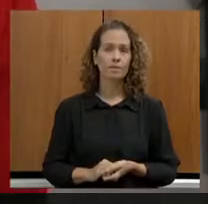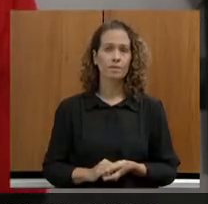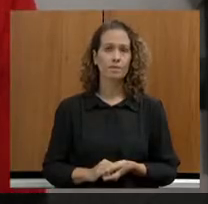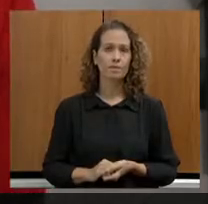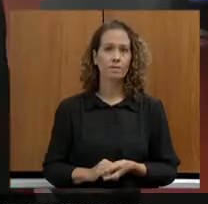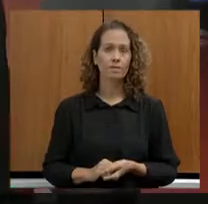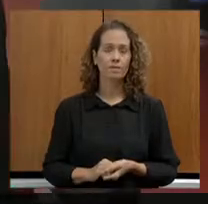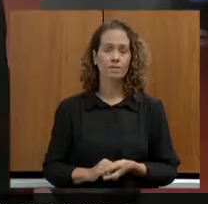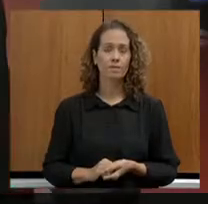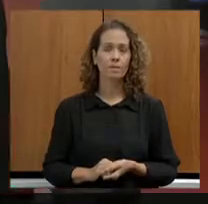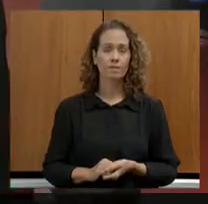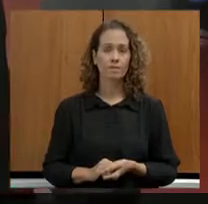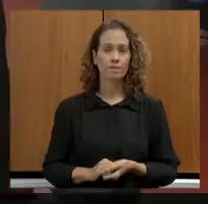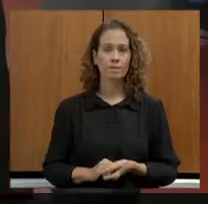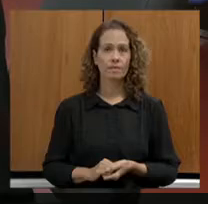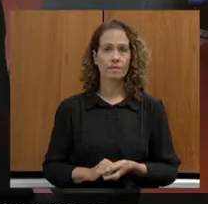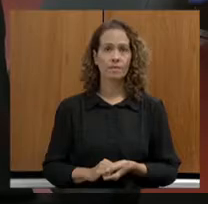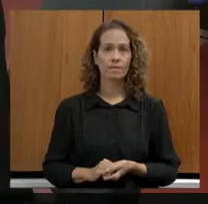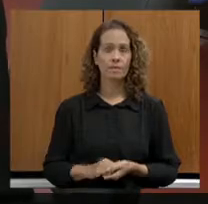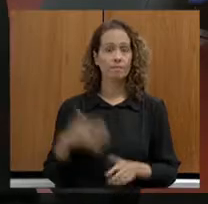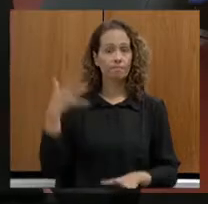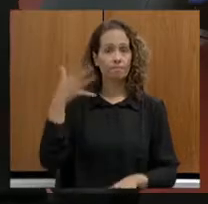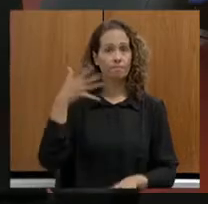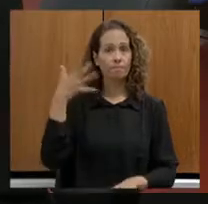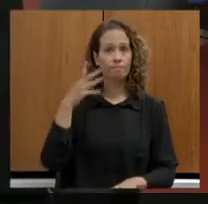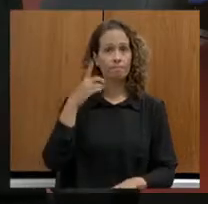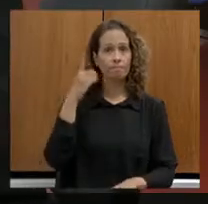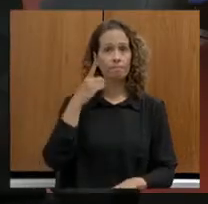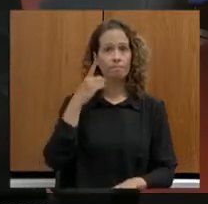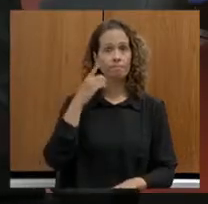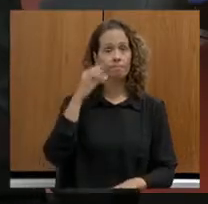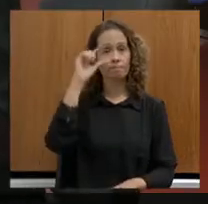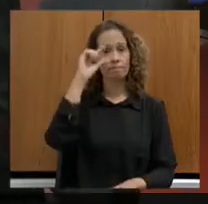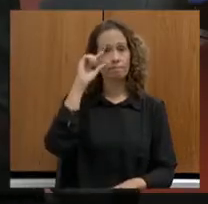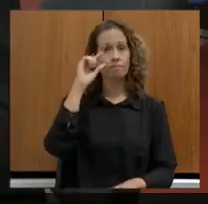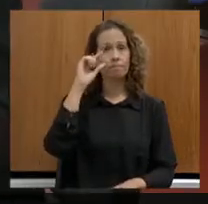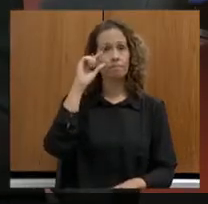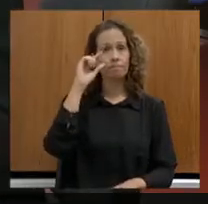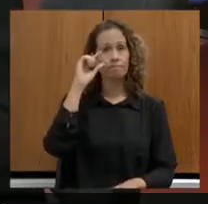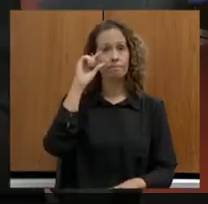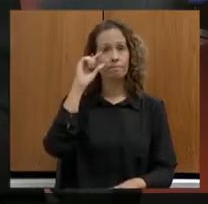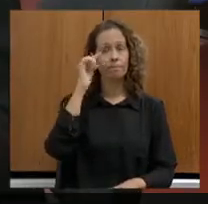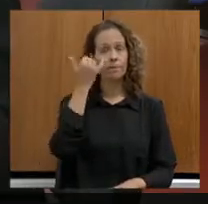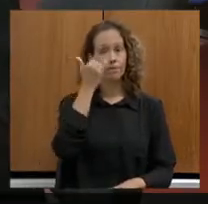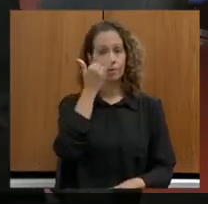e a palavra Deputado Professor Cleiton e